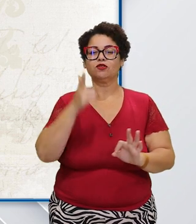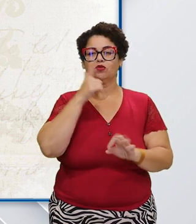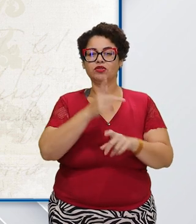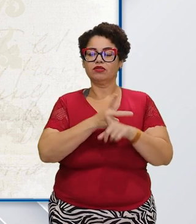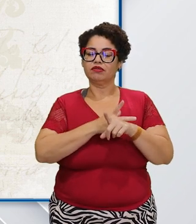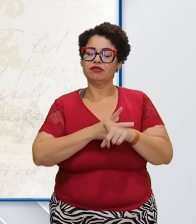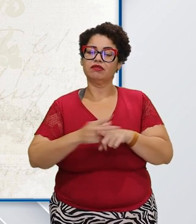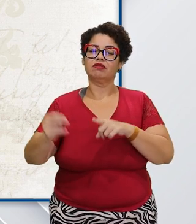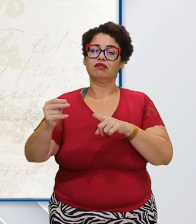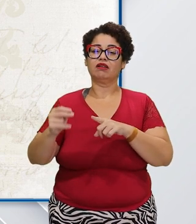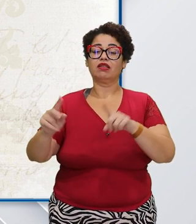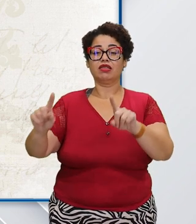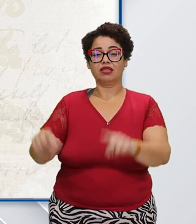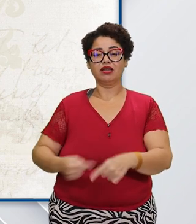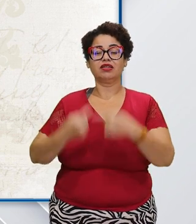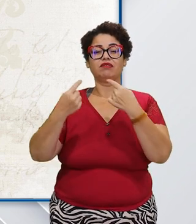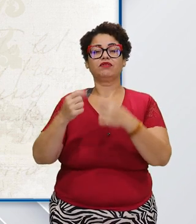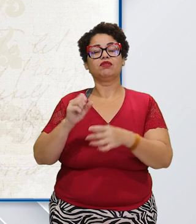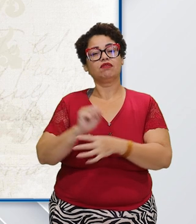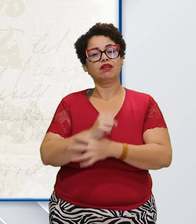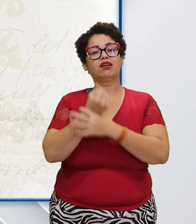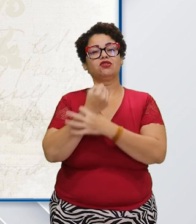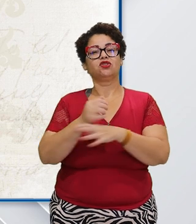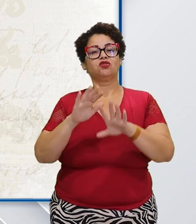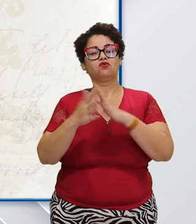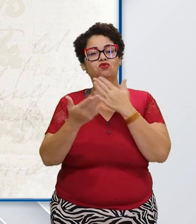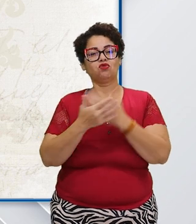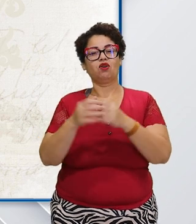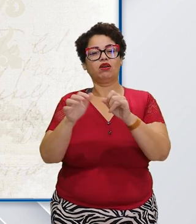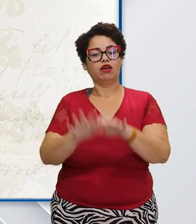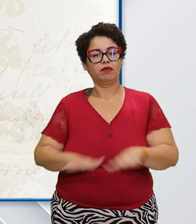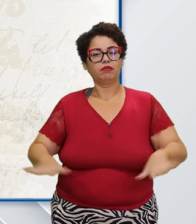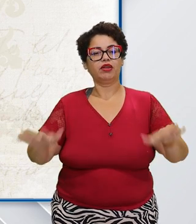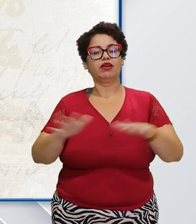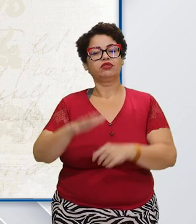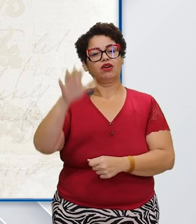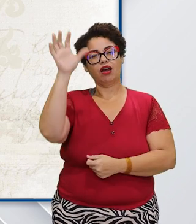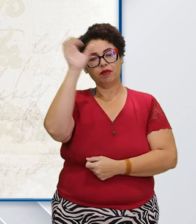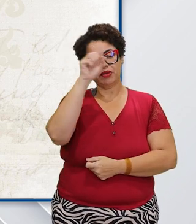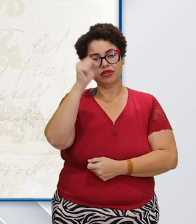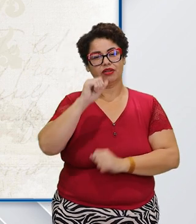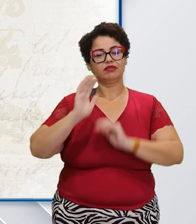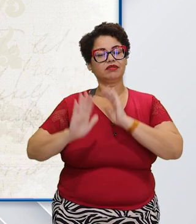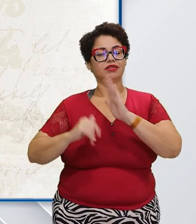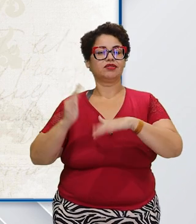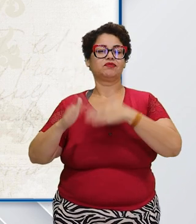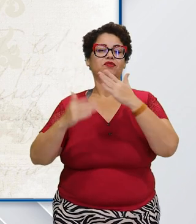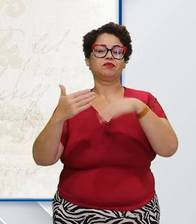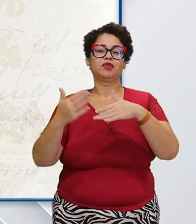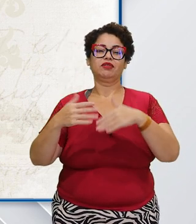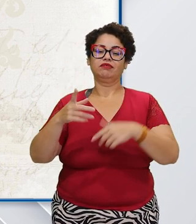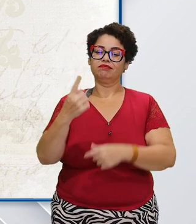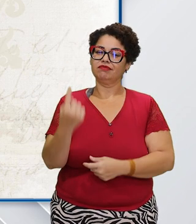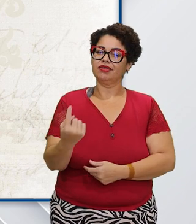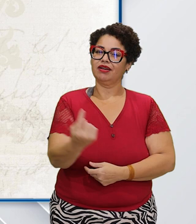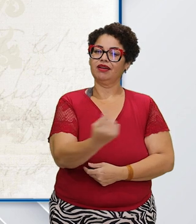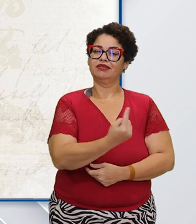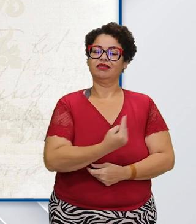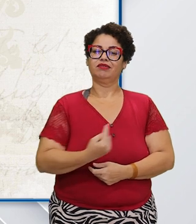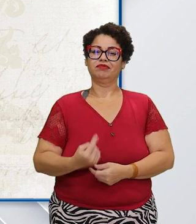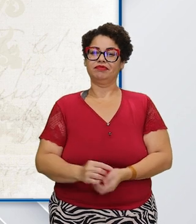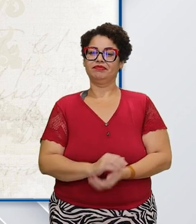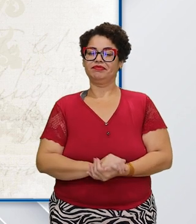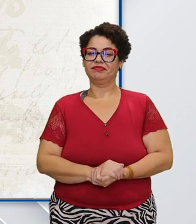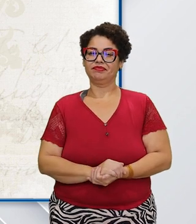conseguiremos enfrentar esse desafio e garantir que nossas escolas sejam ambientes de aprendizado e desenvolvimento